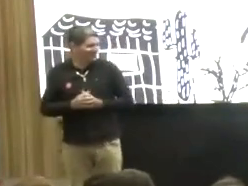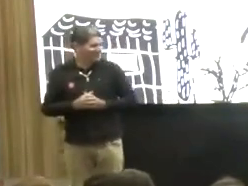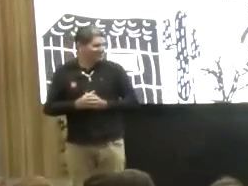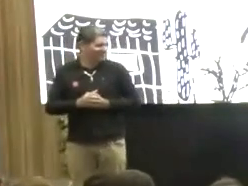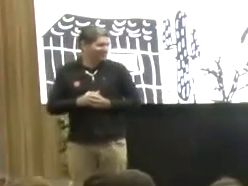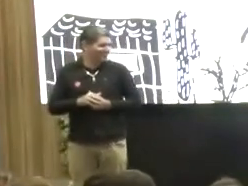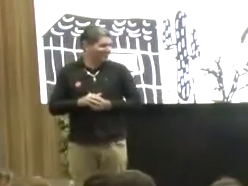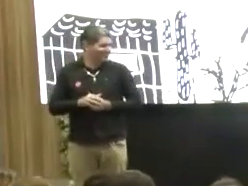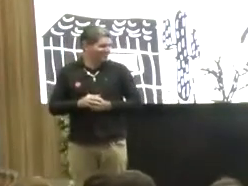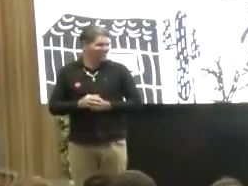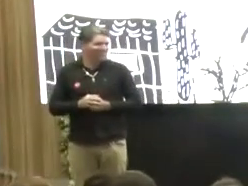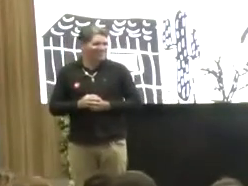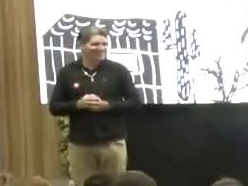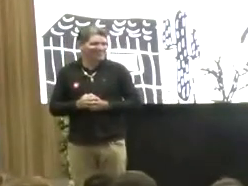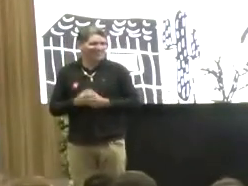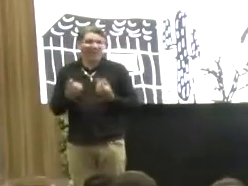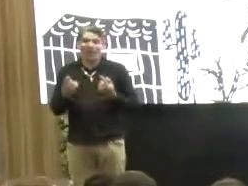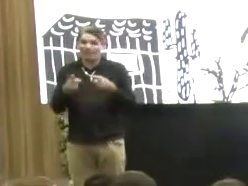É minha parceira.